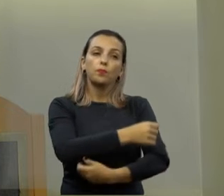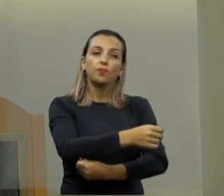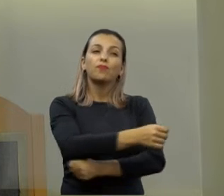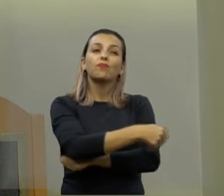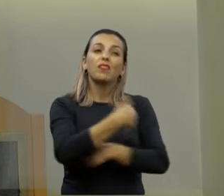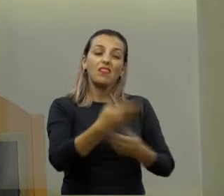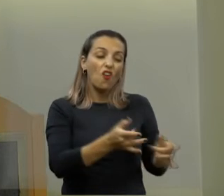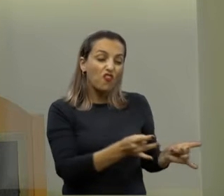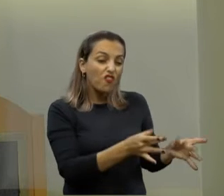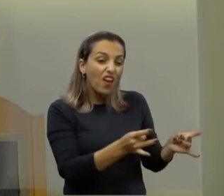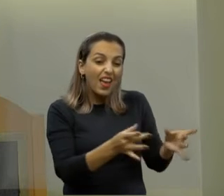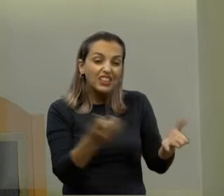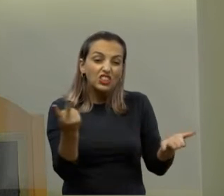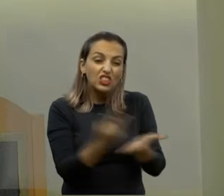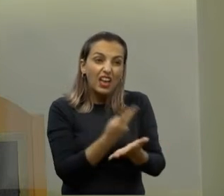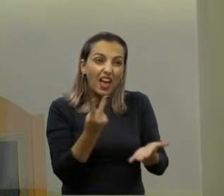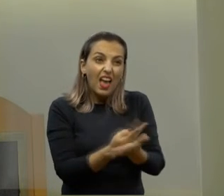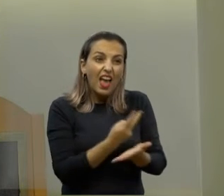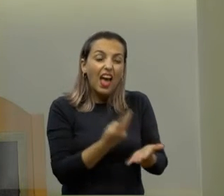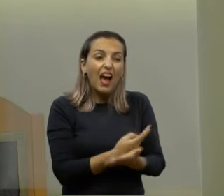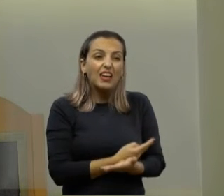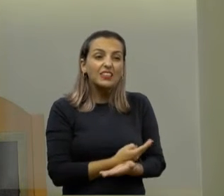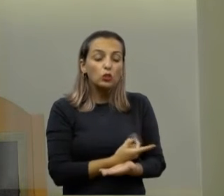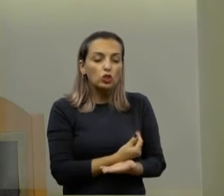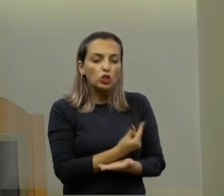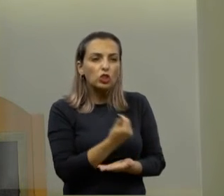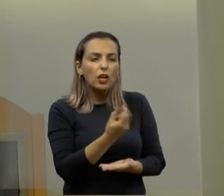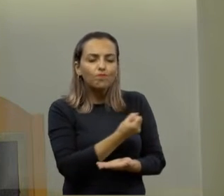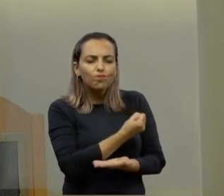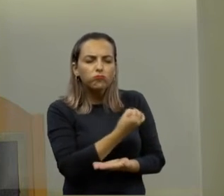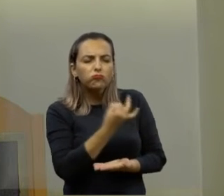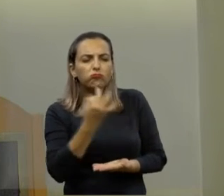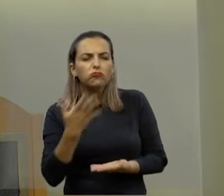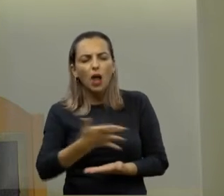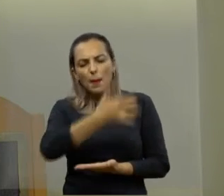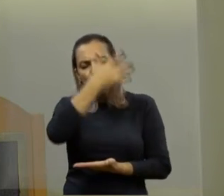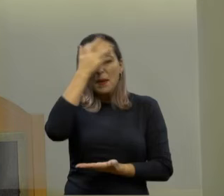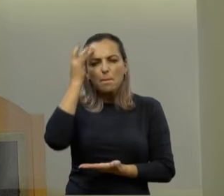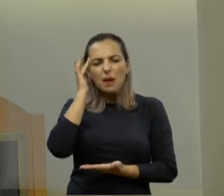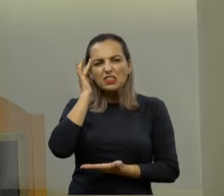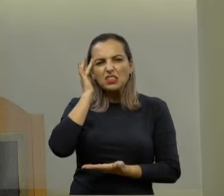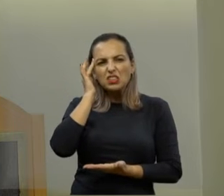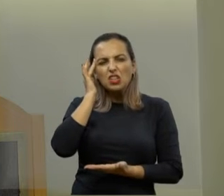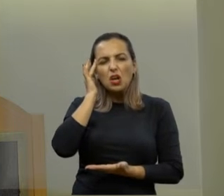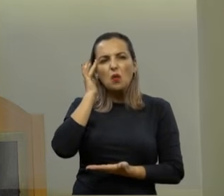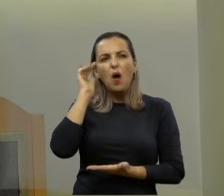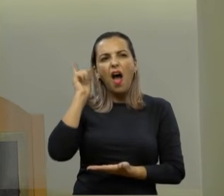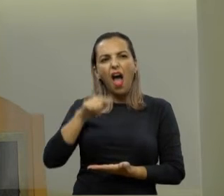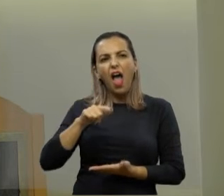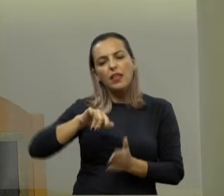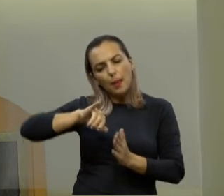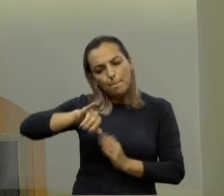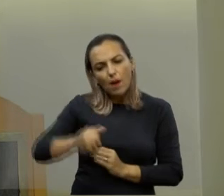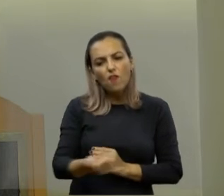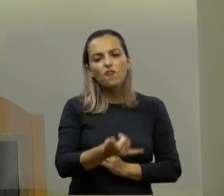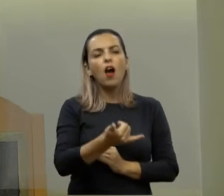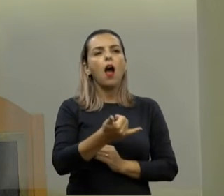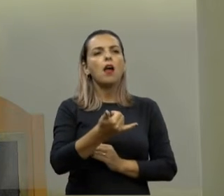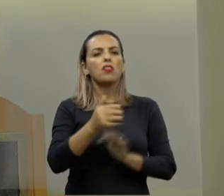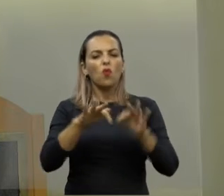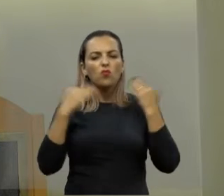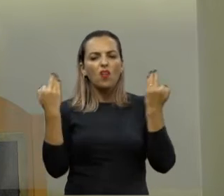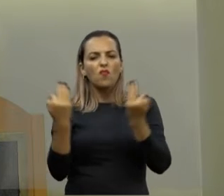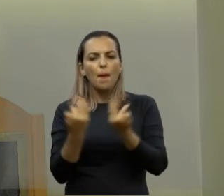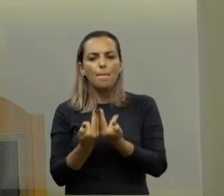clandestino que rende milhões para pessoas inescrupulosas que tiram proveito da sua vida no momento